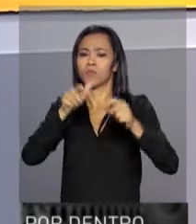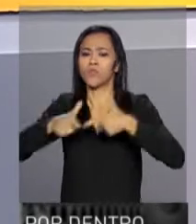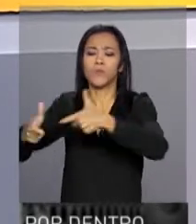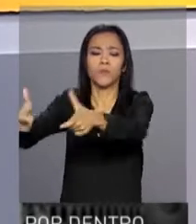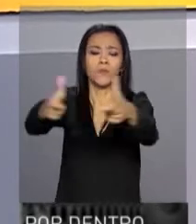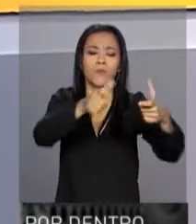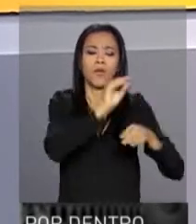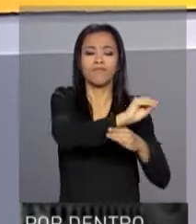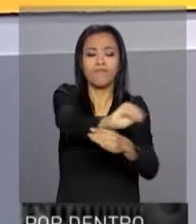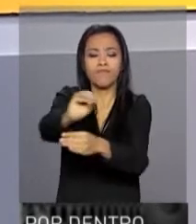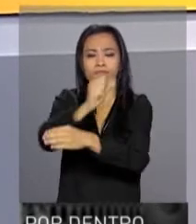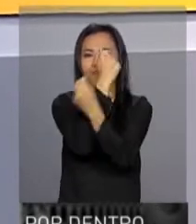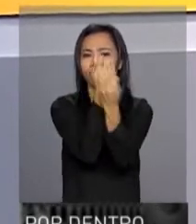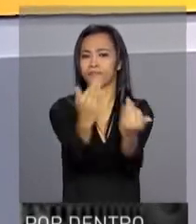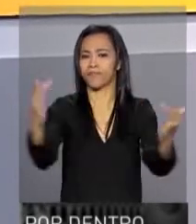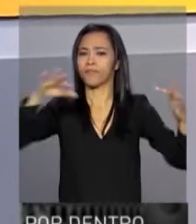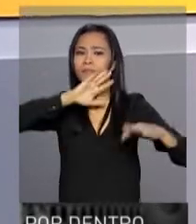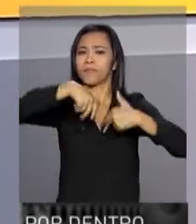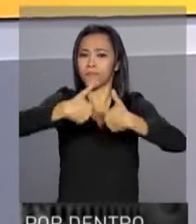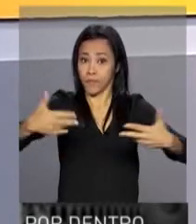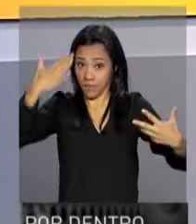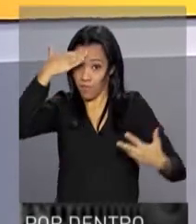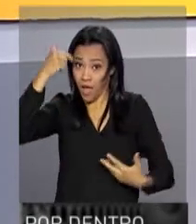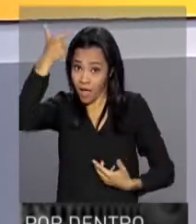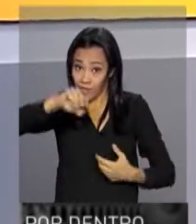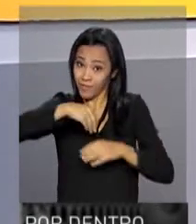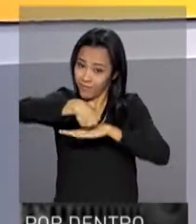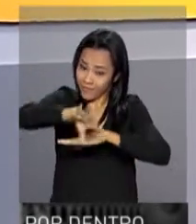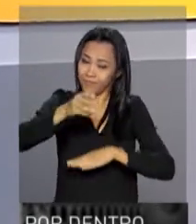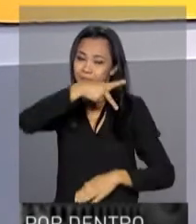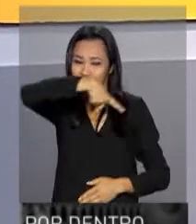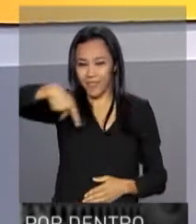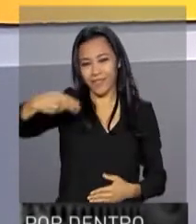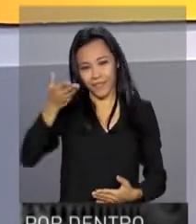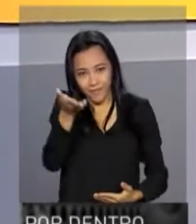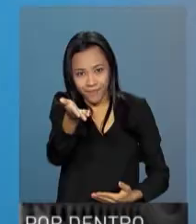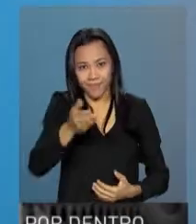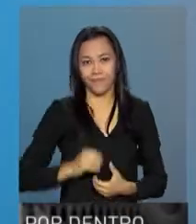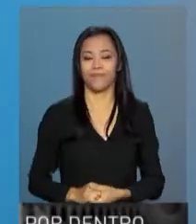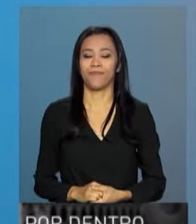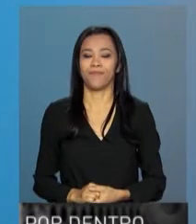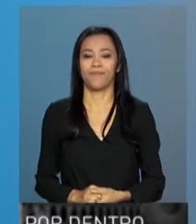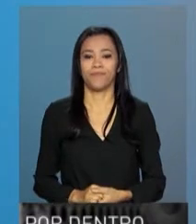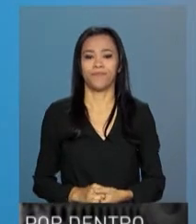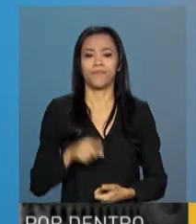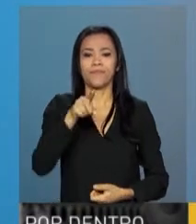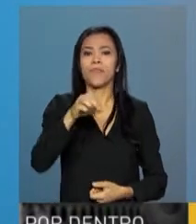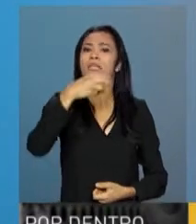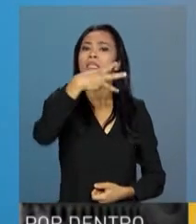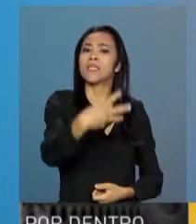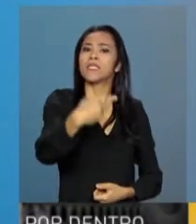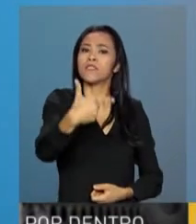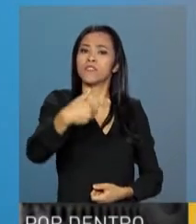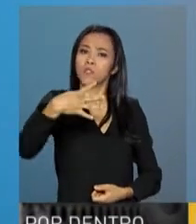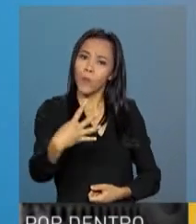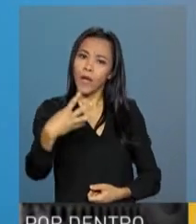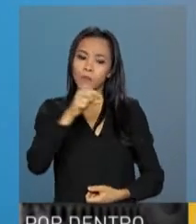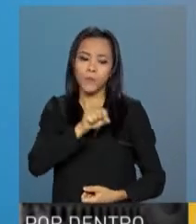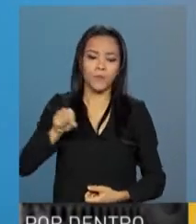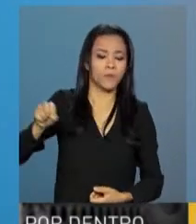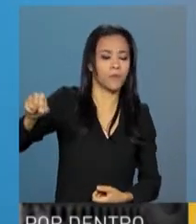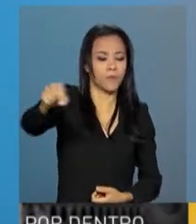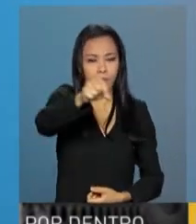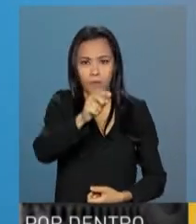do país saiba mais com o presidente do icnb bill ricardo soavinski são 324 unidades